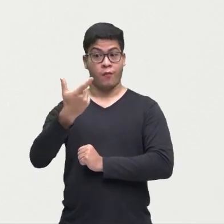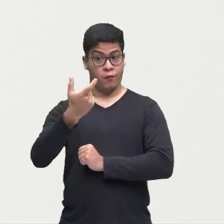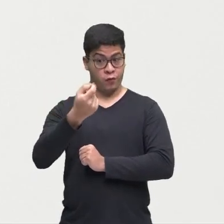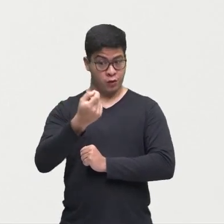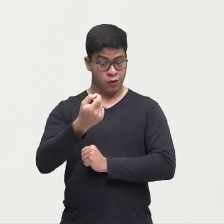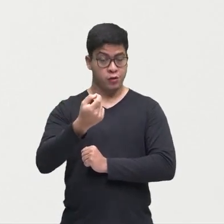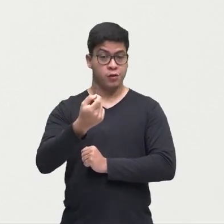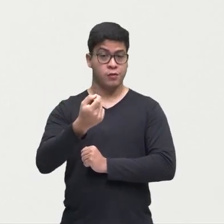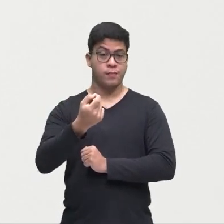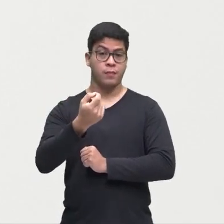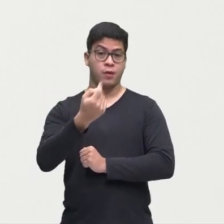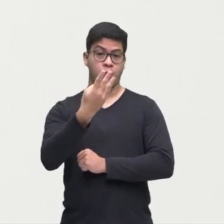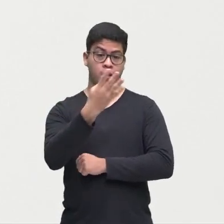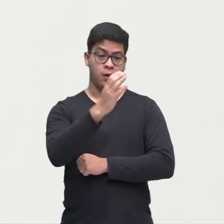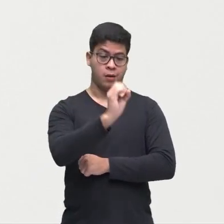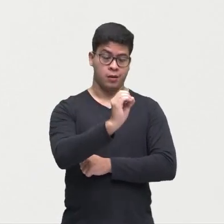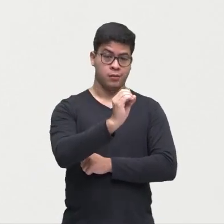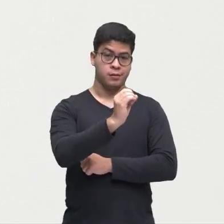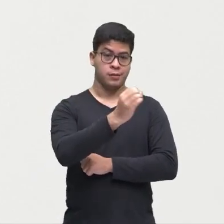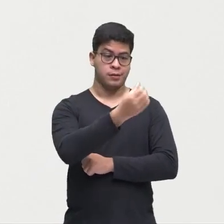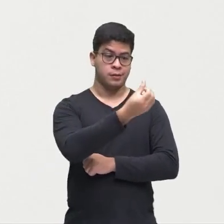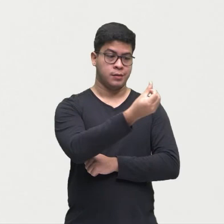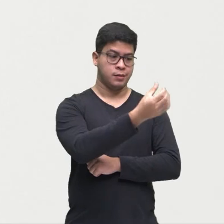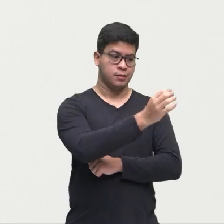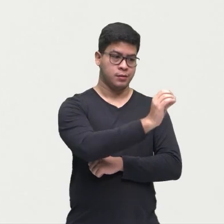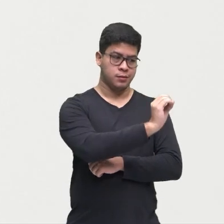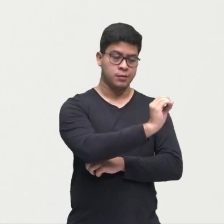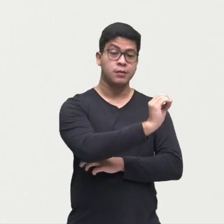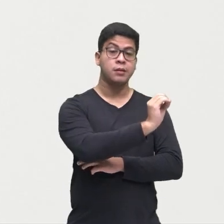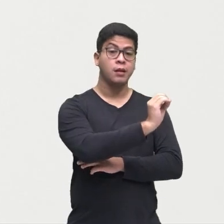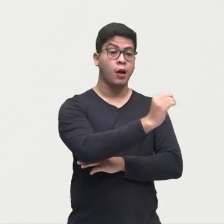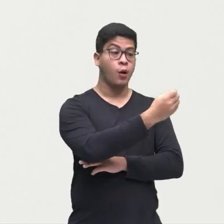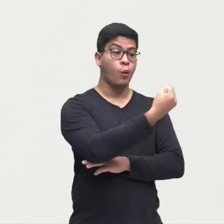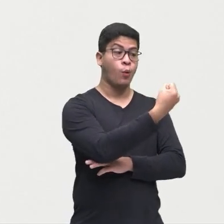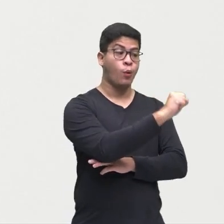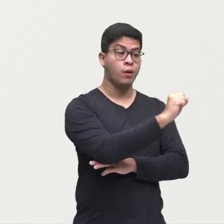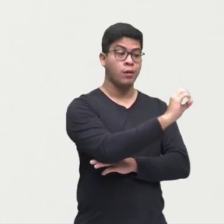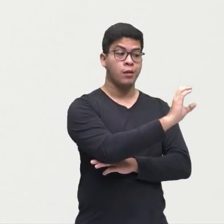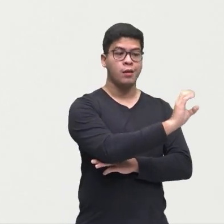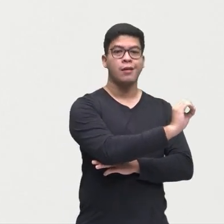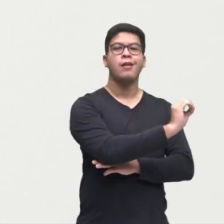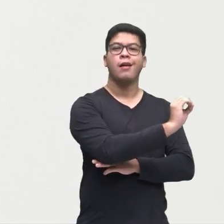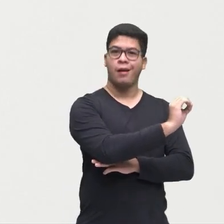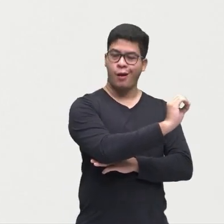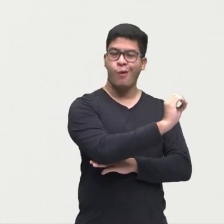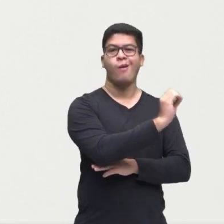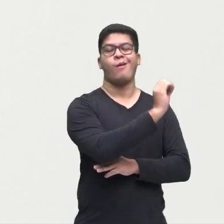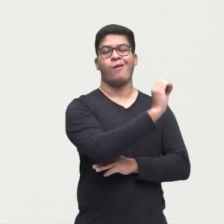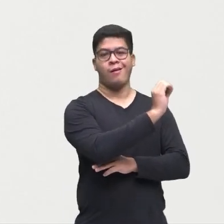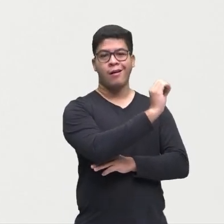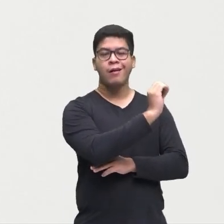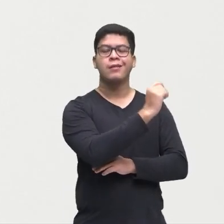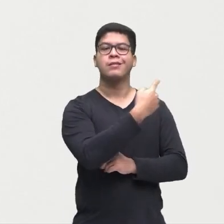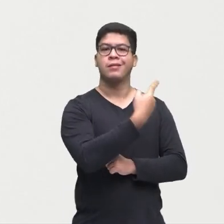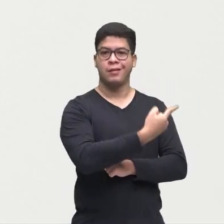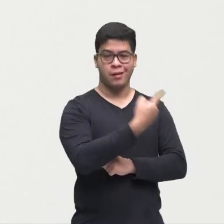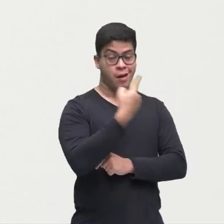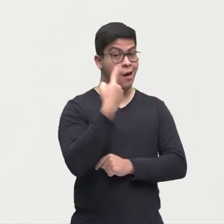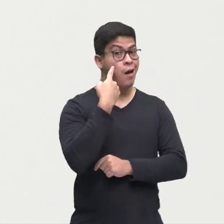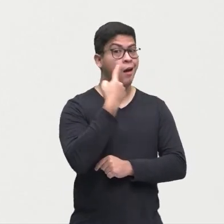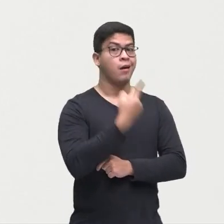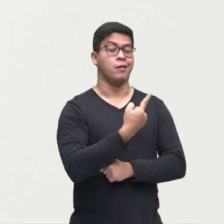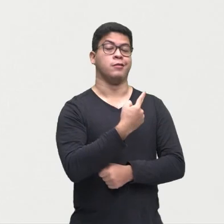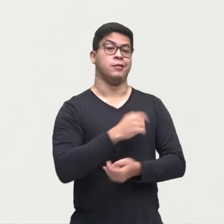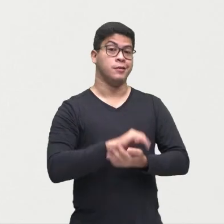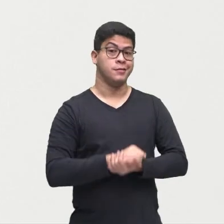começo. 20, 40, 60, 80. Opa! Então, 80,